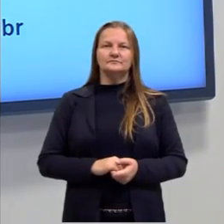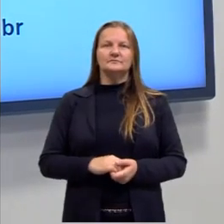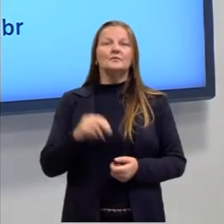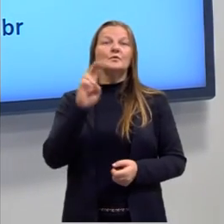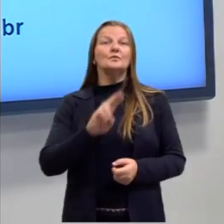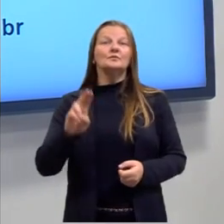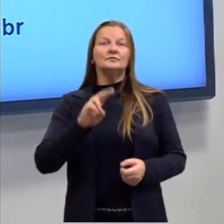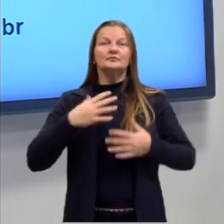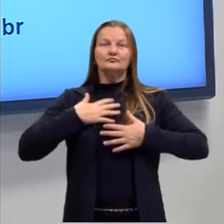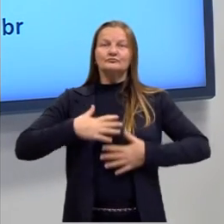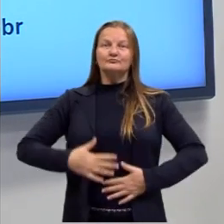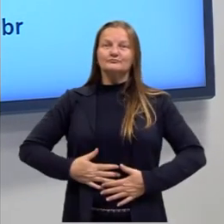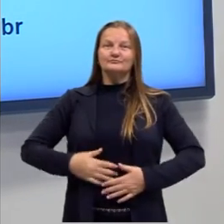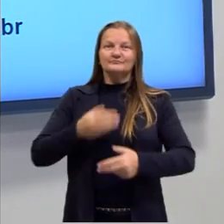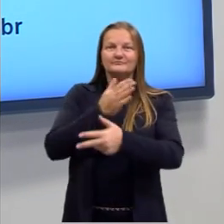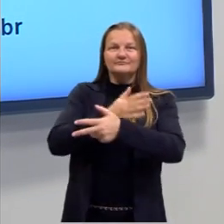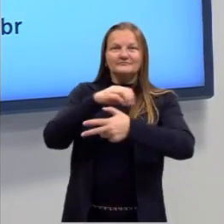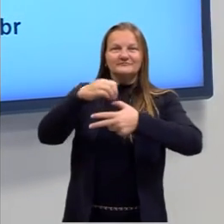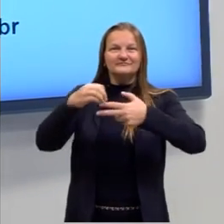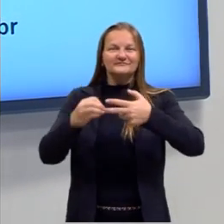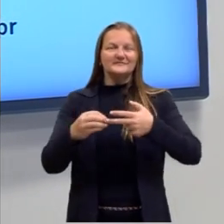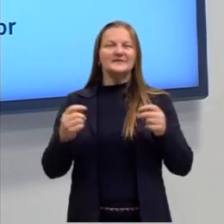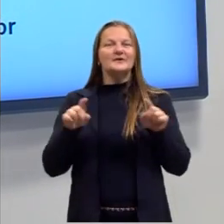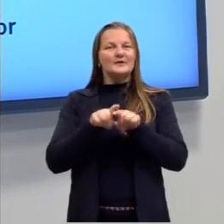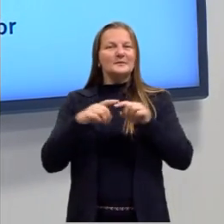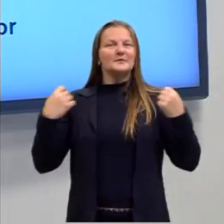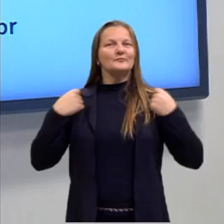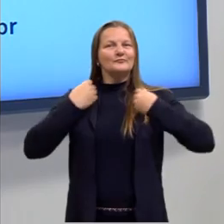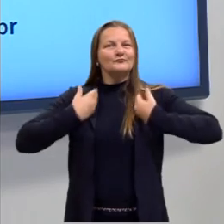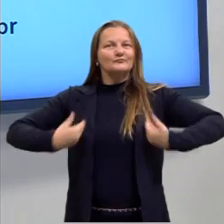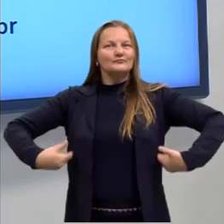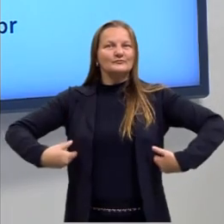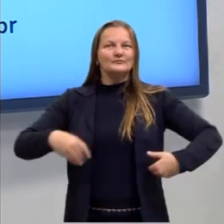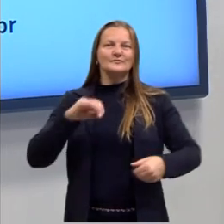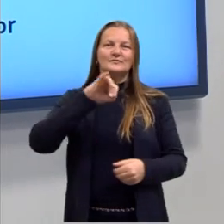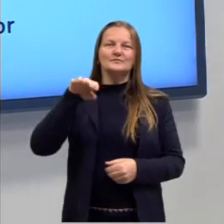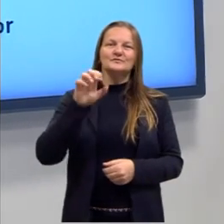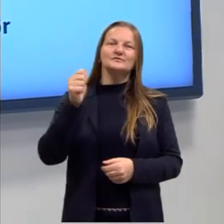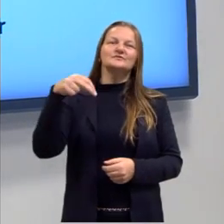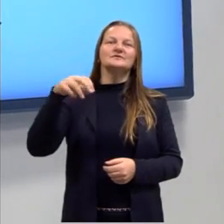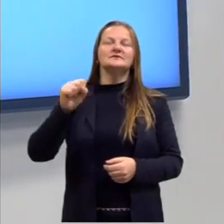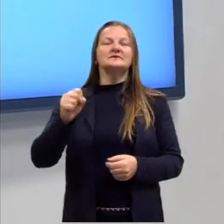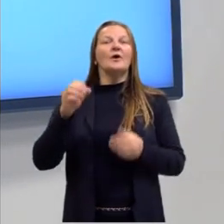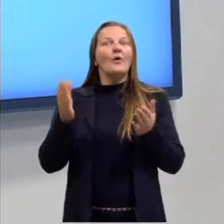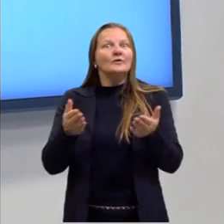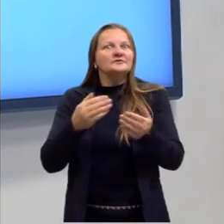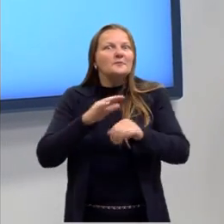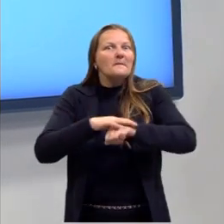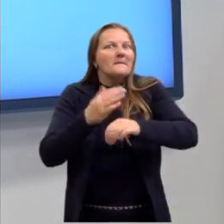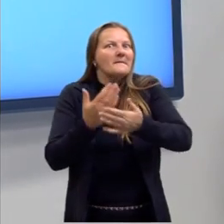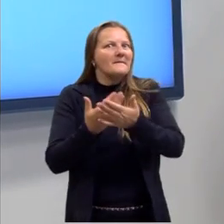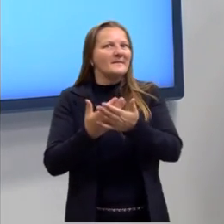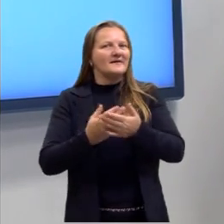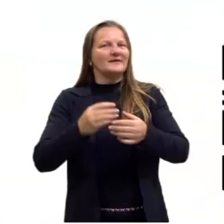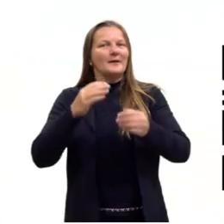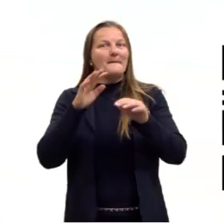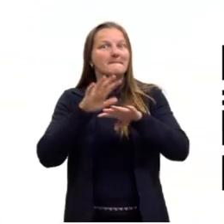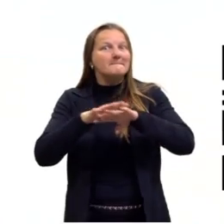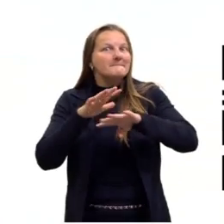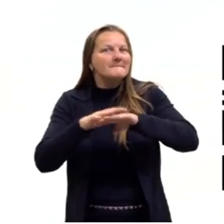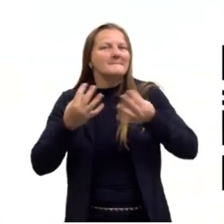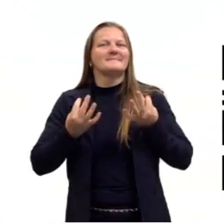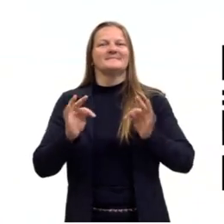utilizando a camiseta do pré-enem também colete jeans hoje nós vamos então para mais uma aula de matemática e suas